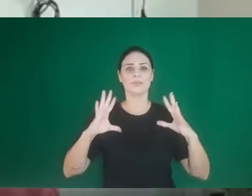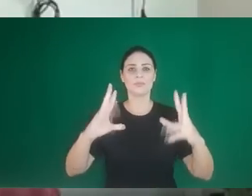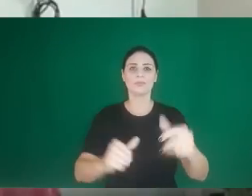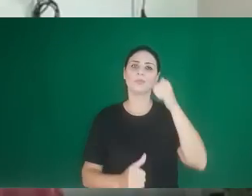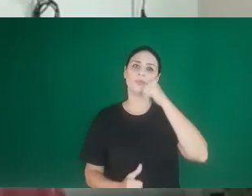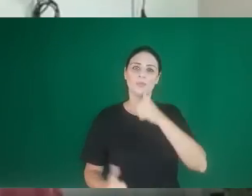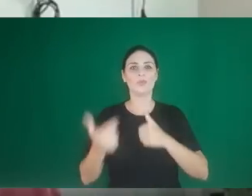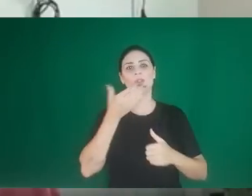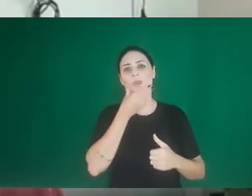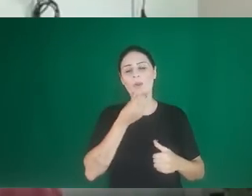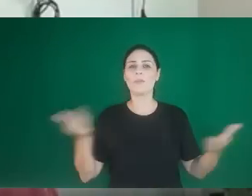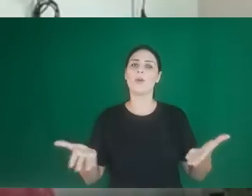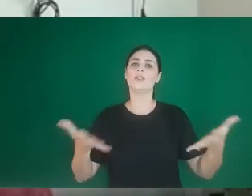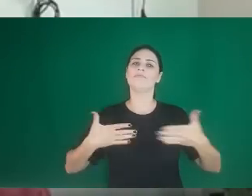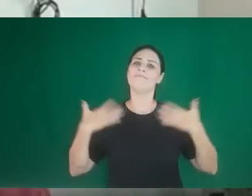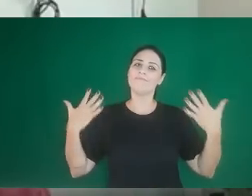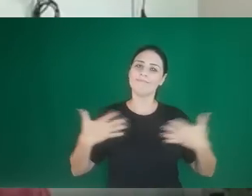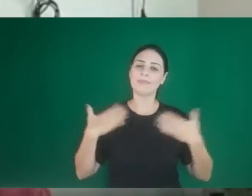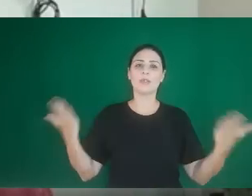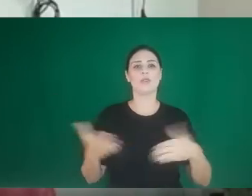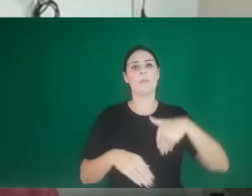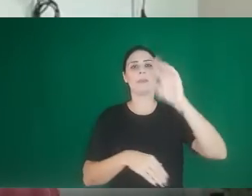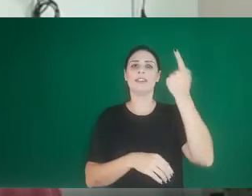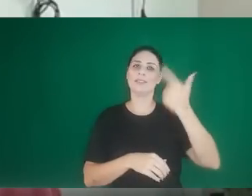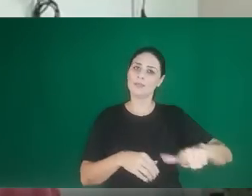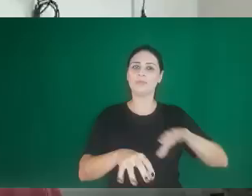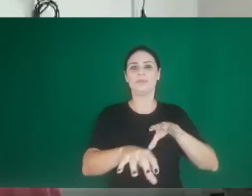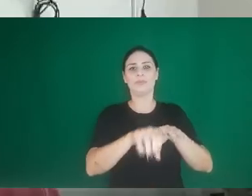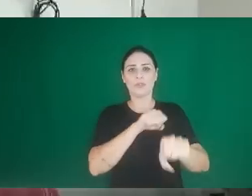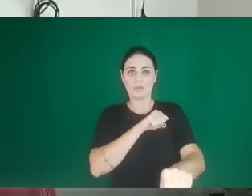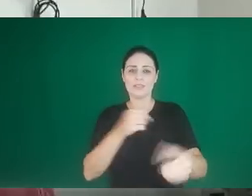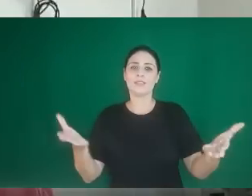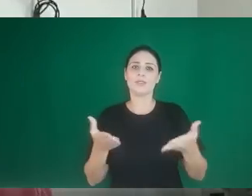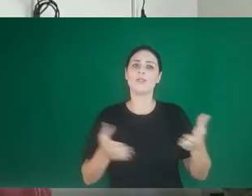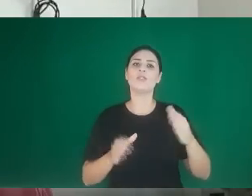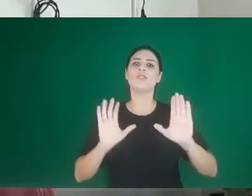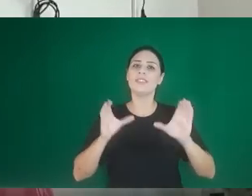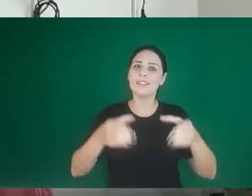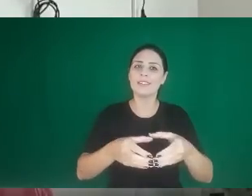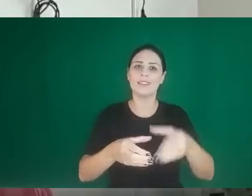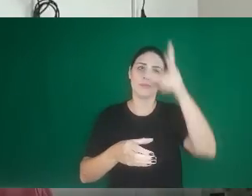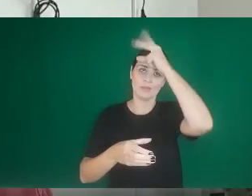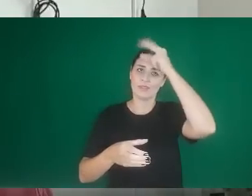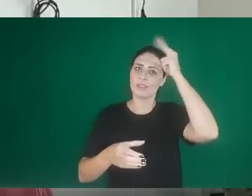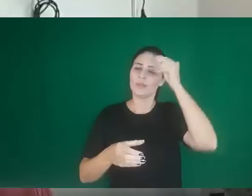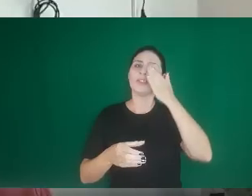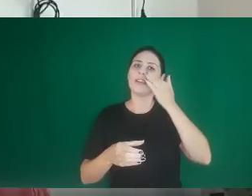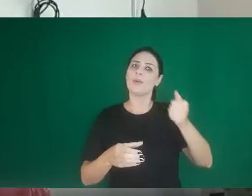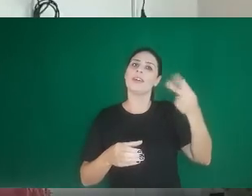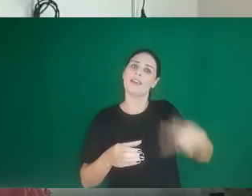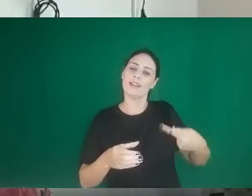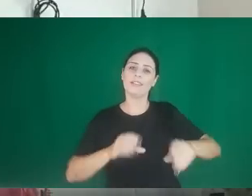Olá a todos e todas, é com grande alegria que recebemos mais uma formação neste dia de hoje para a nossa rede municipal de ensino e para